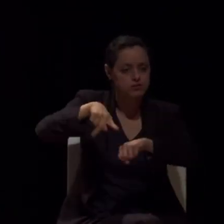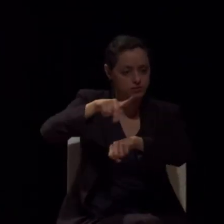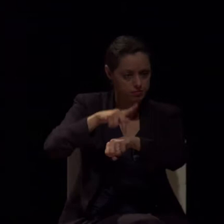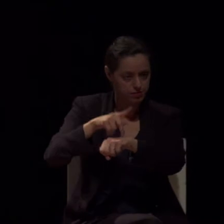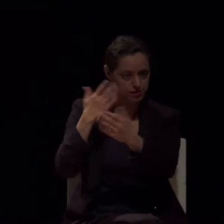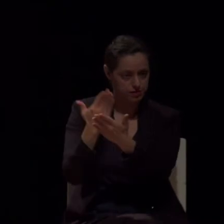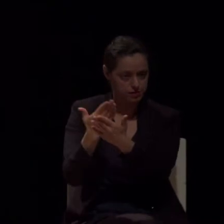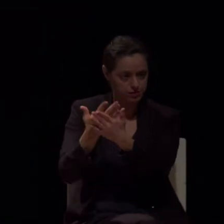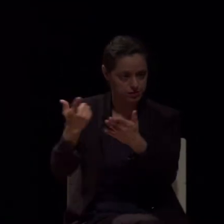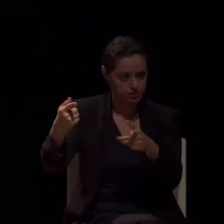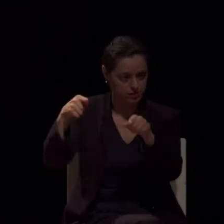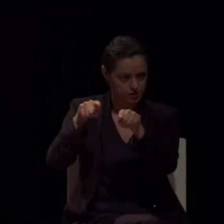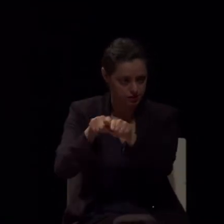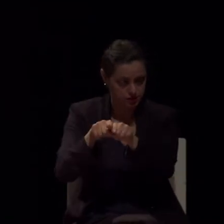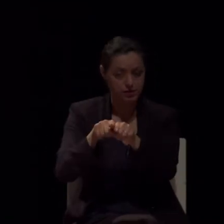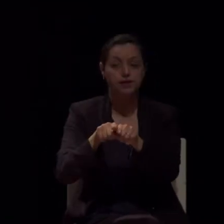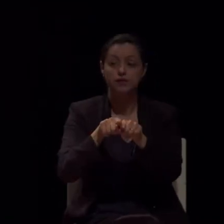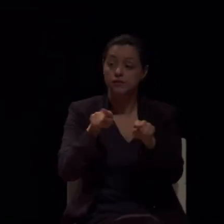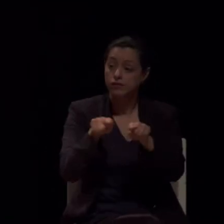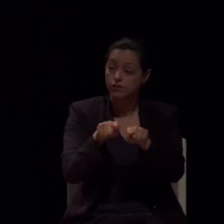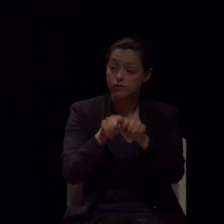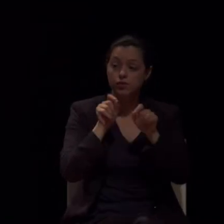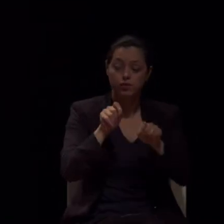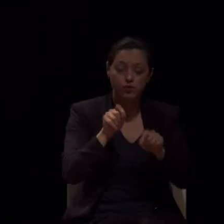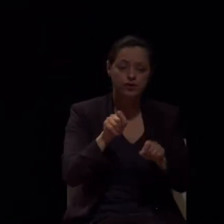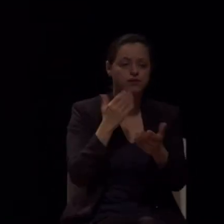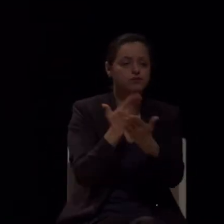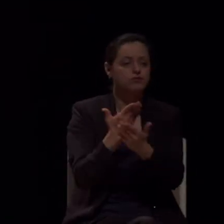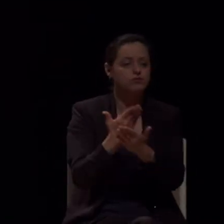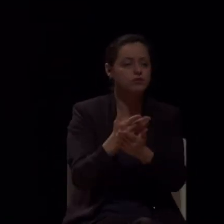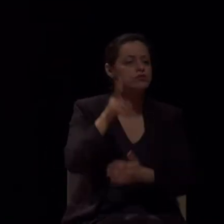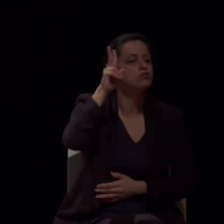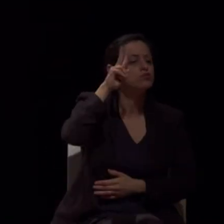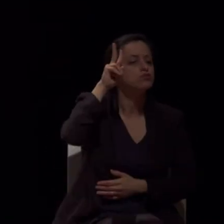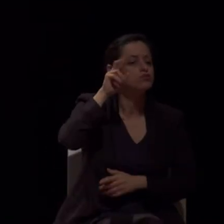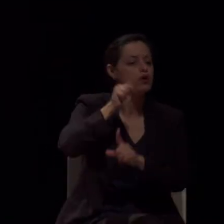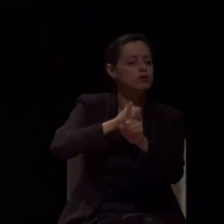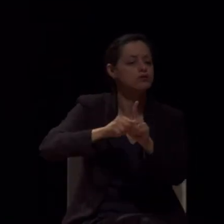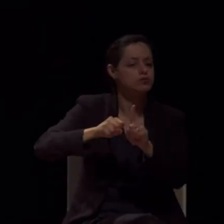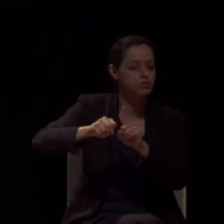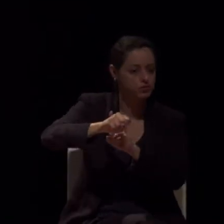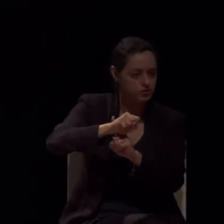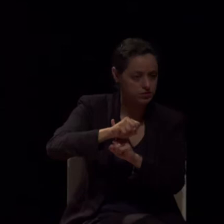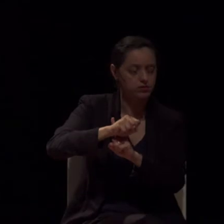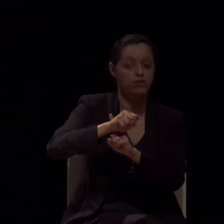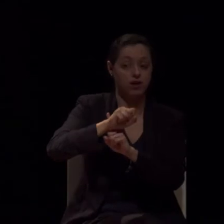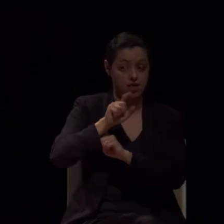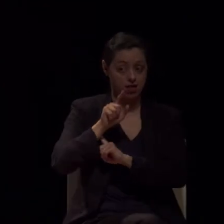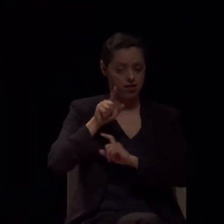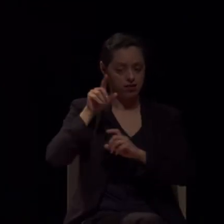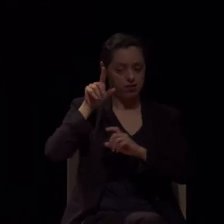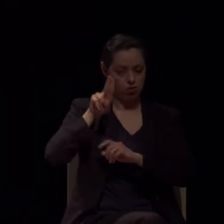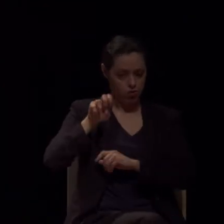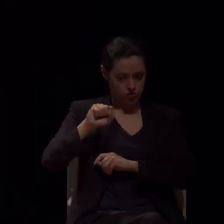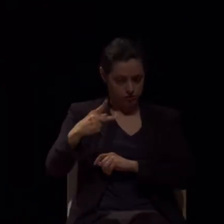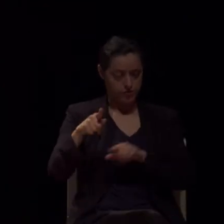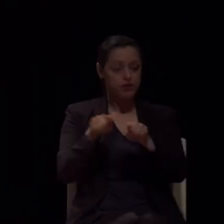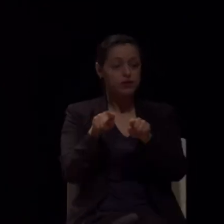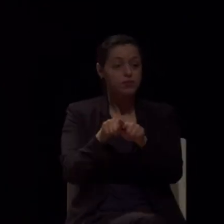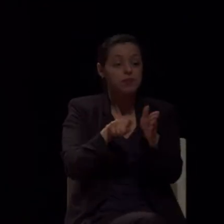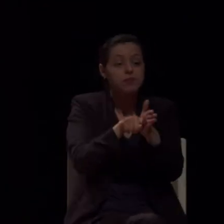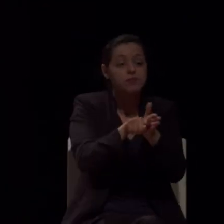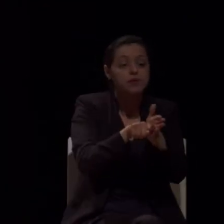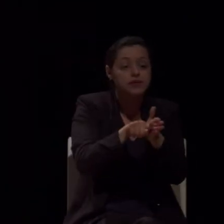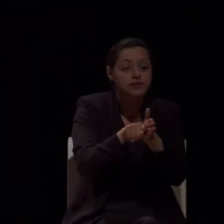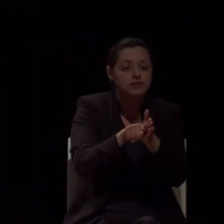em história social também pela usp com pesquisas sobre gênero e anticolonialista foi